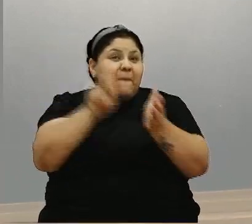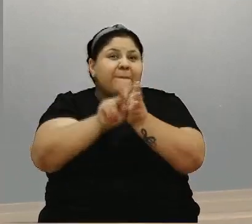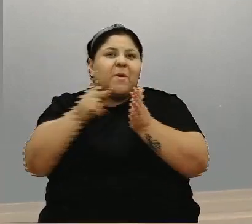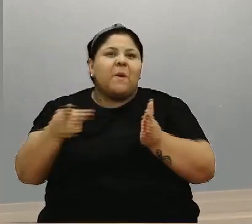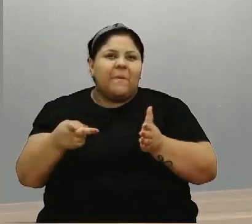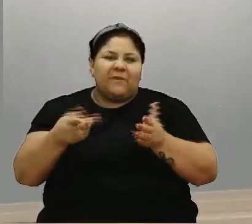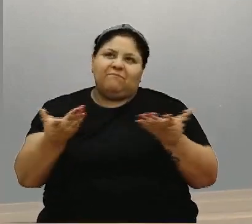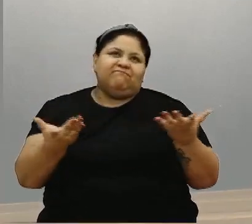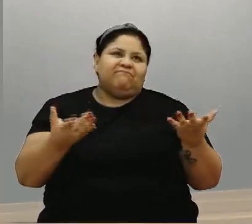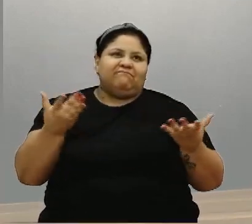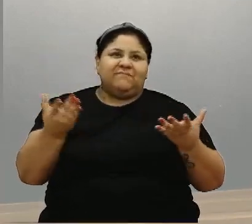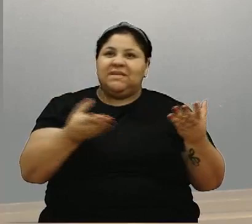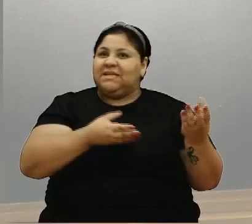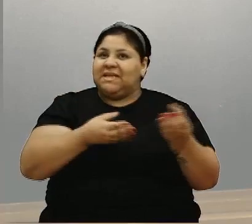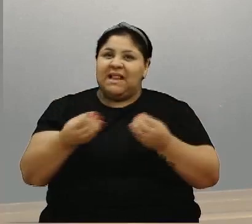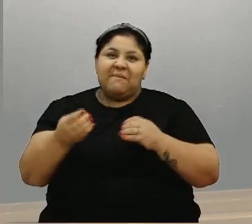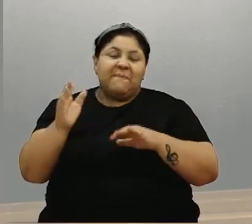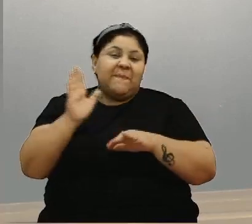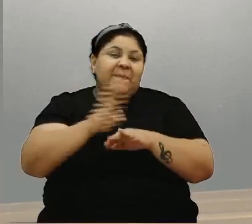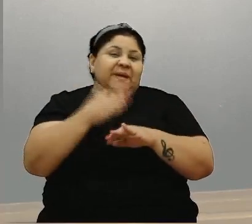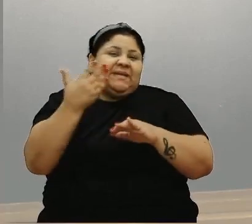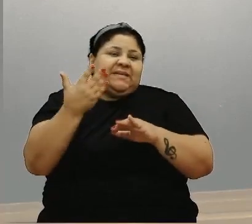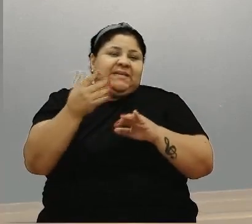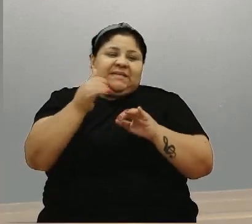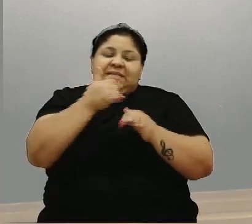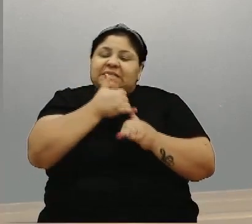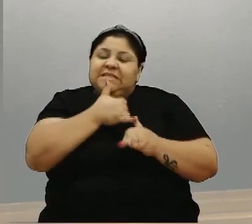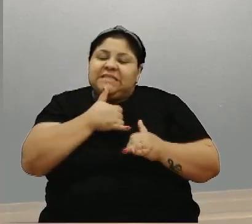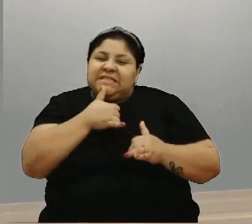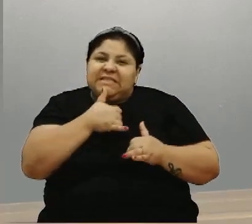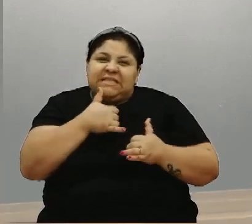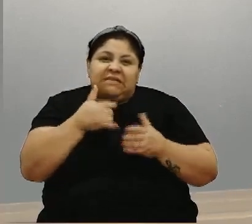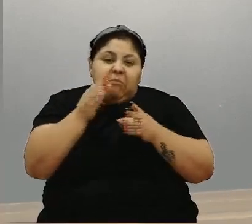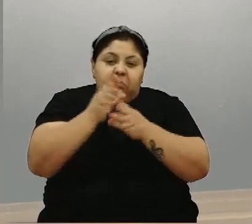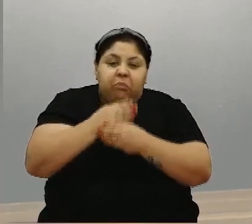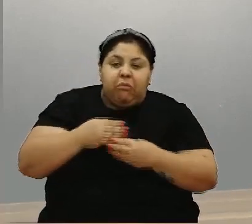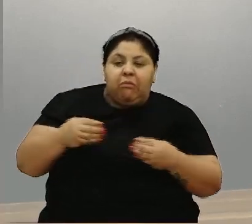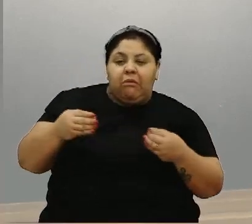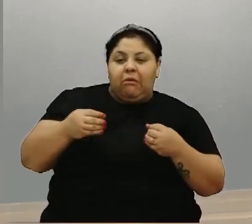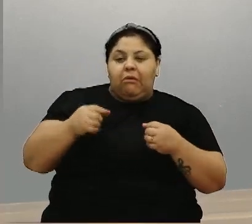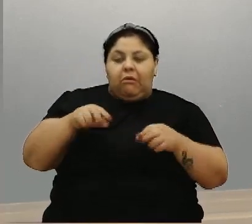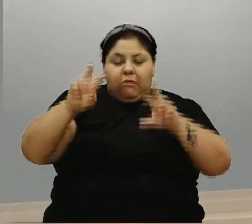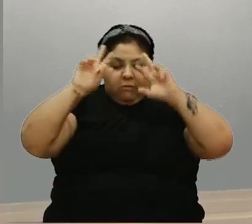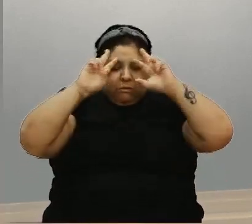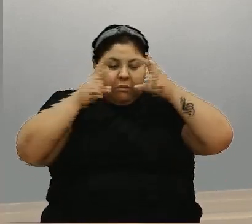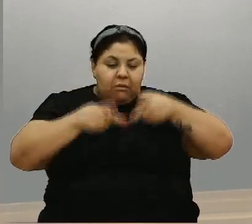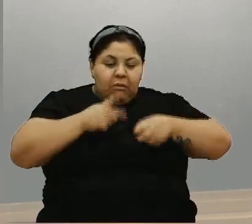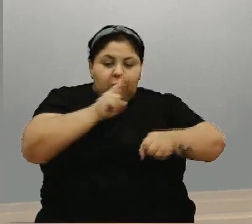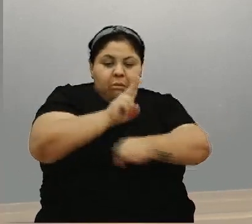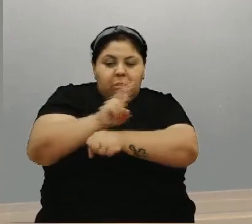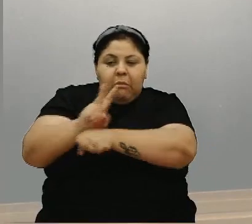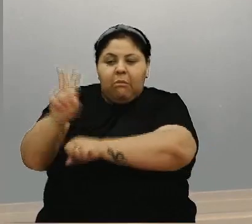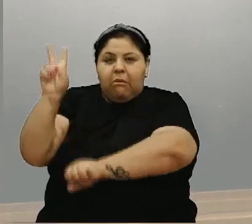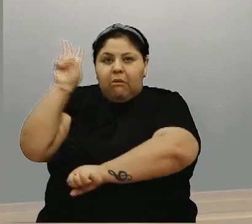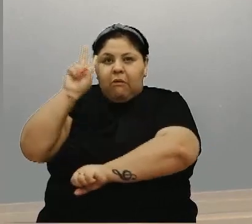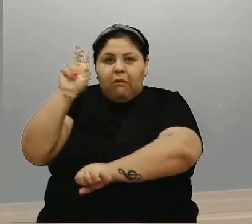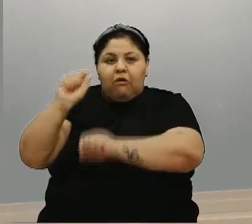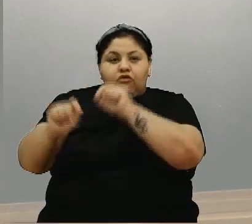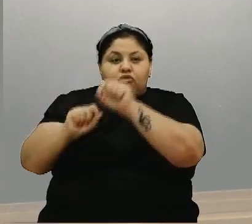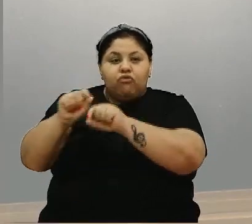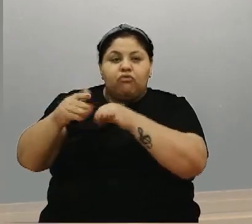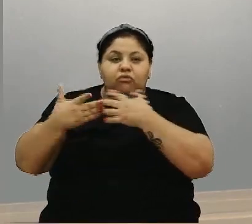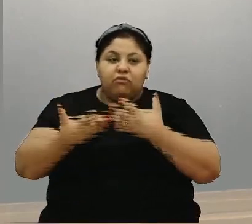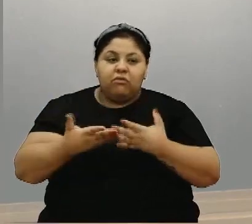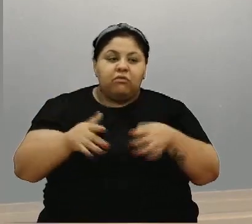é muito mais vazia. Tu reconhecer a memória, tu preservar a história do que for,